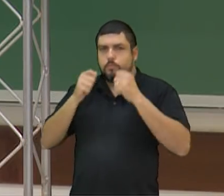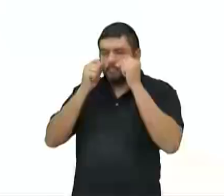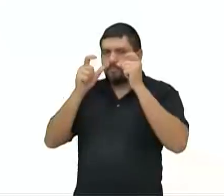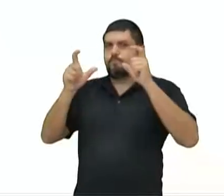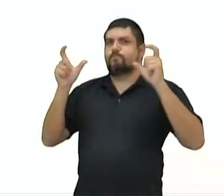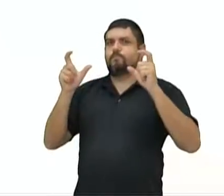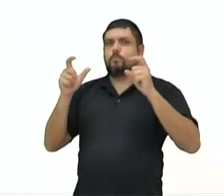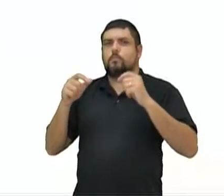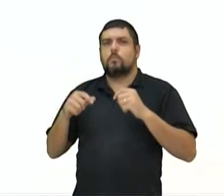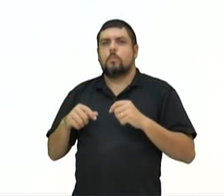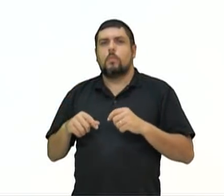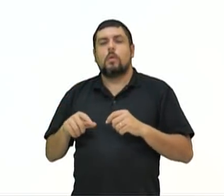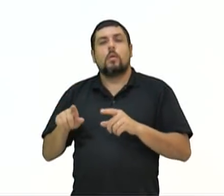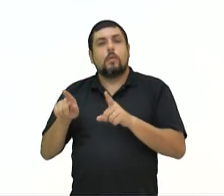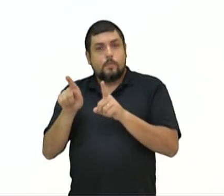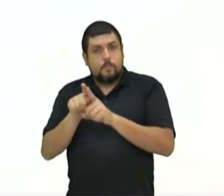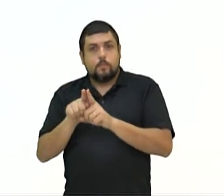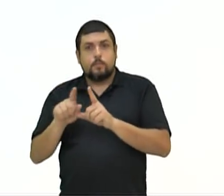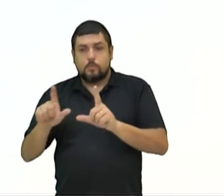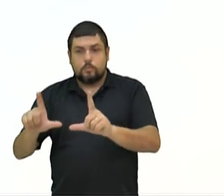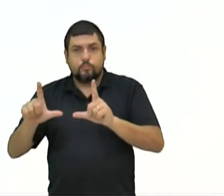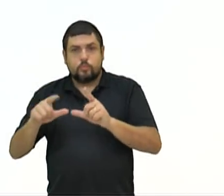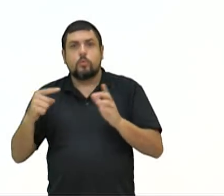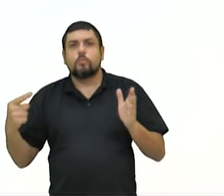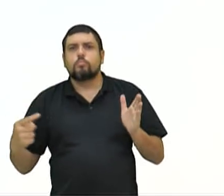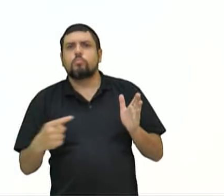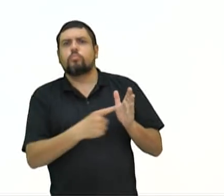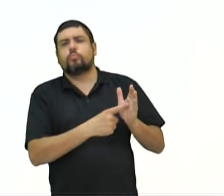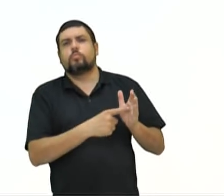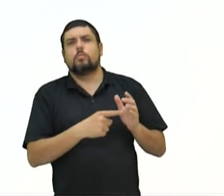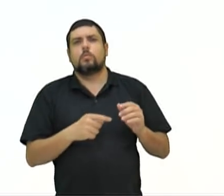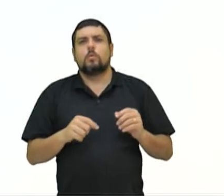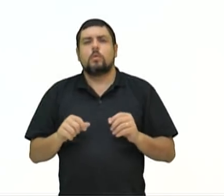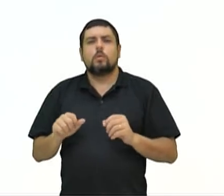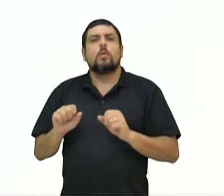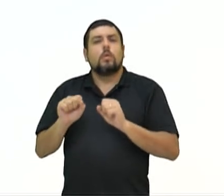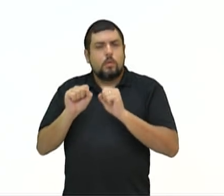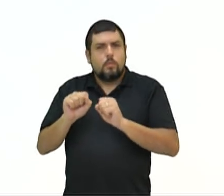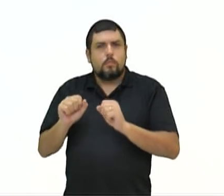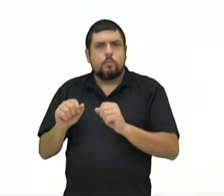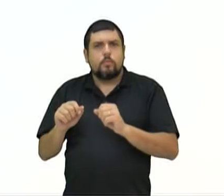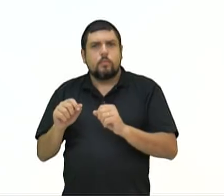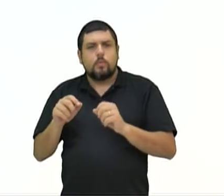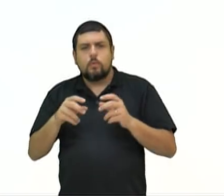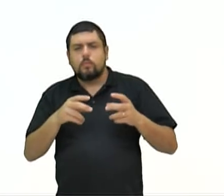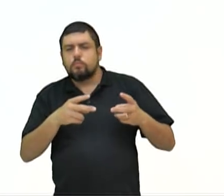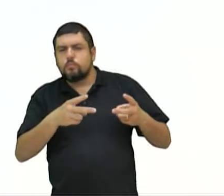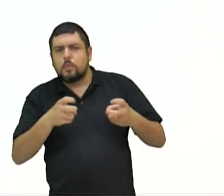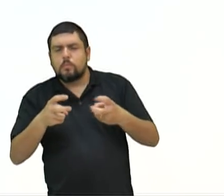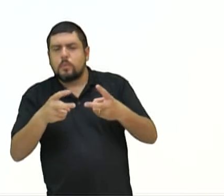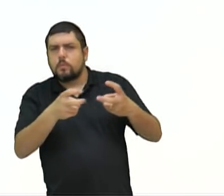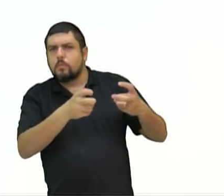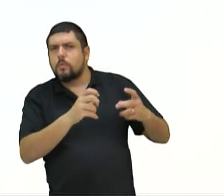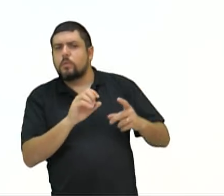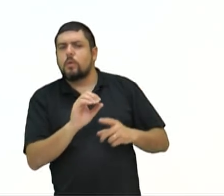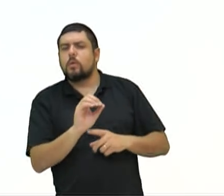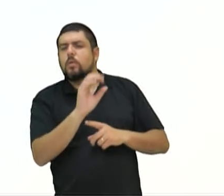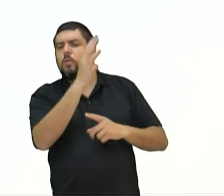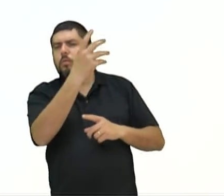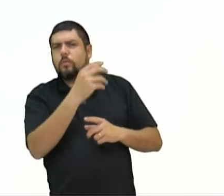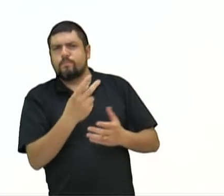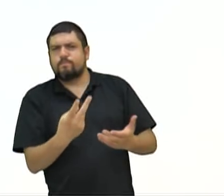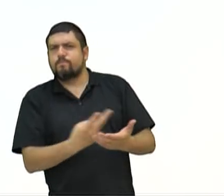charge serve para denunciar, né? No caso, a gente pode ter denúncia de várias situações que são consideradas irregulares,